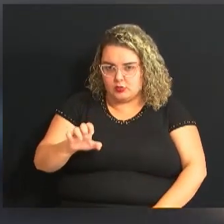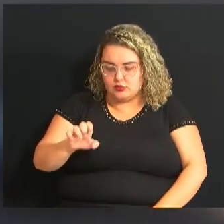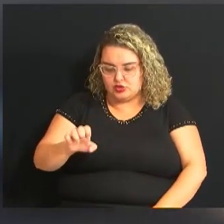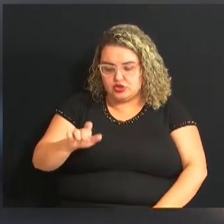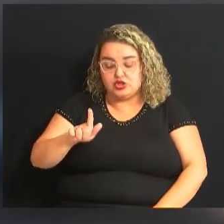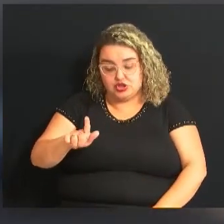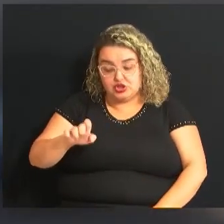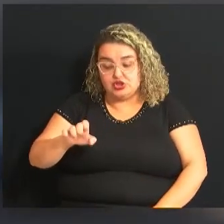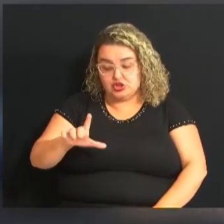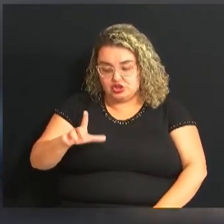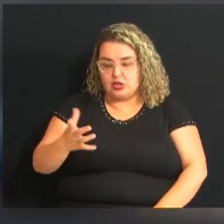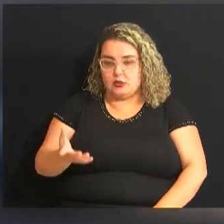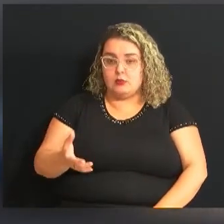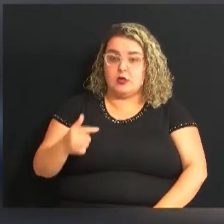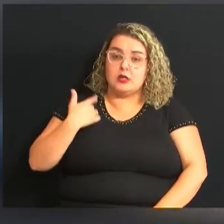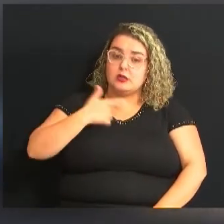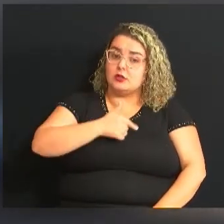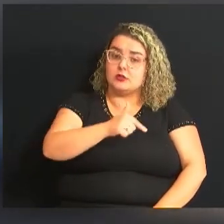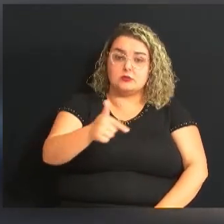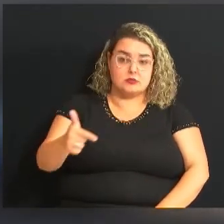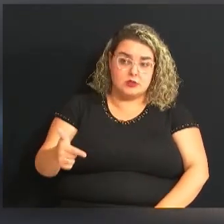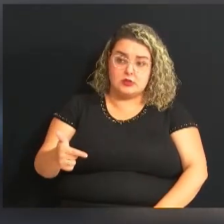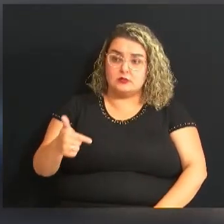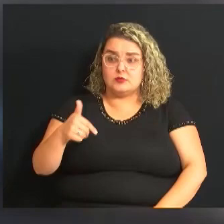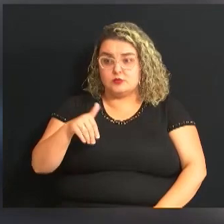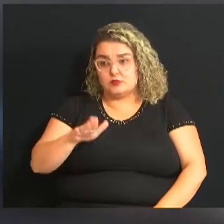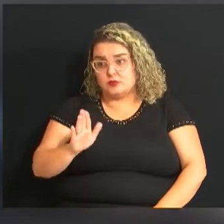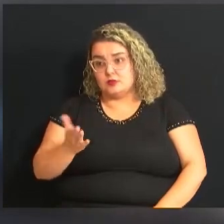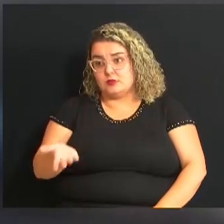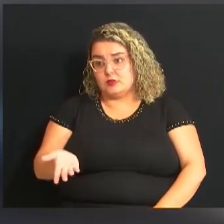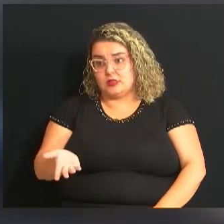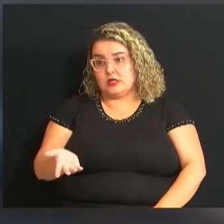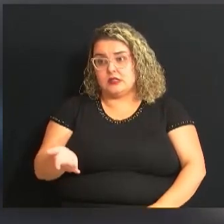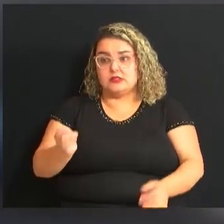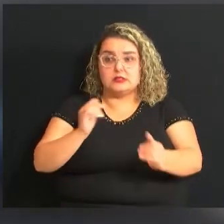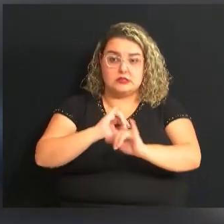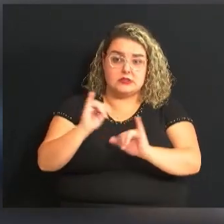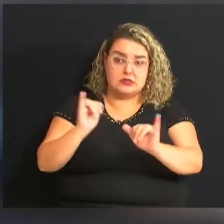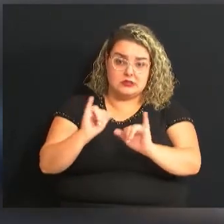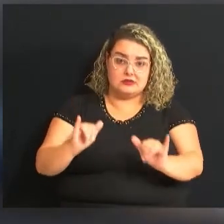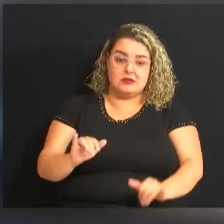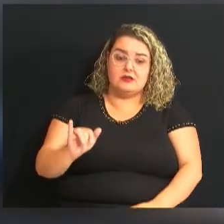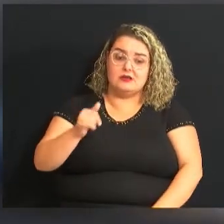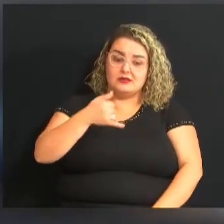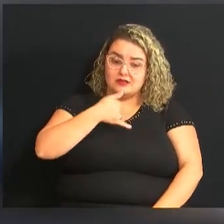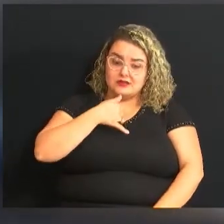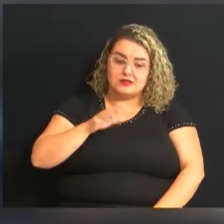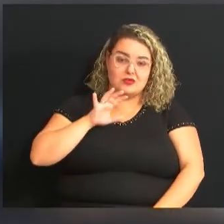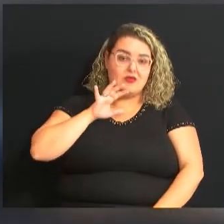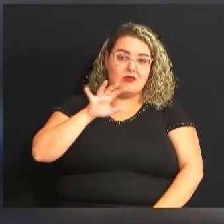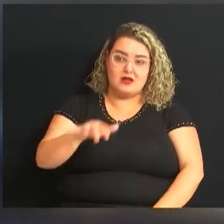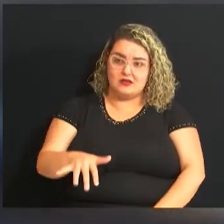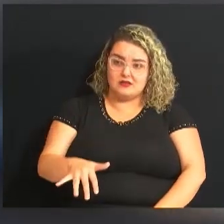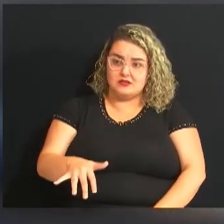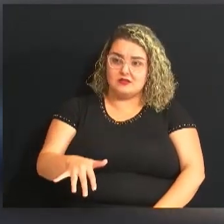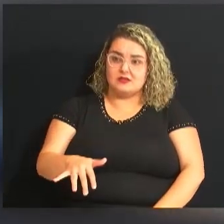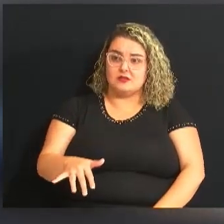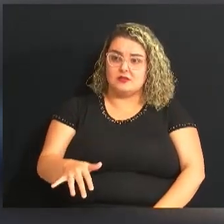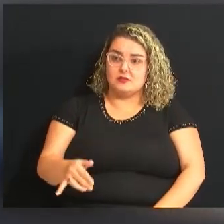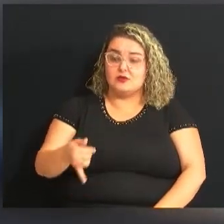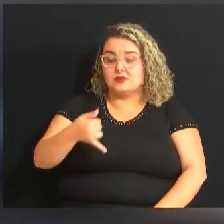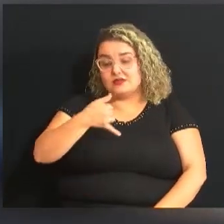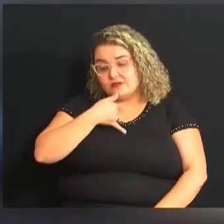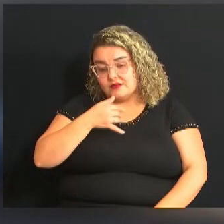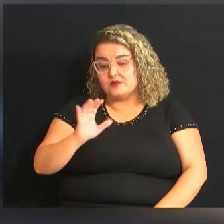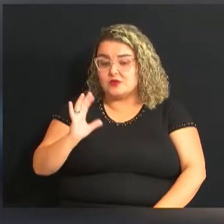para que nós não tenhamos mais essas notícias tristes, absurdas, como infelizmente ocorreu na cidade de